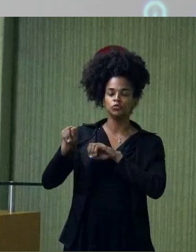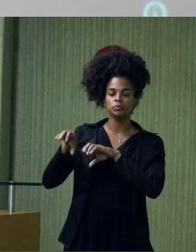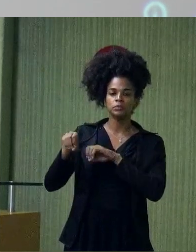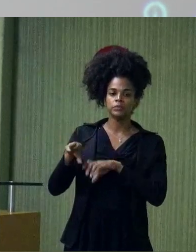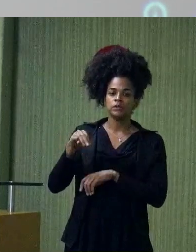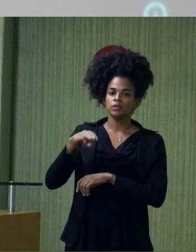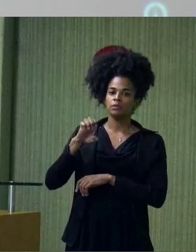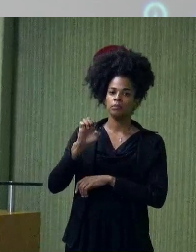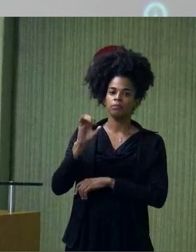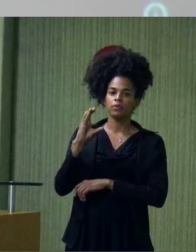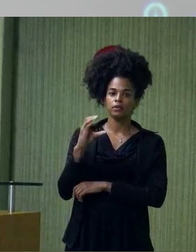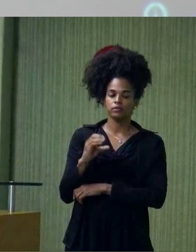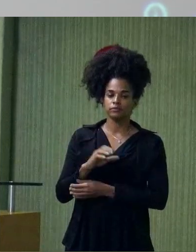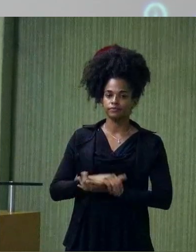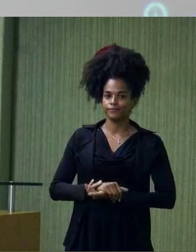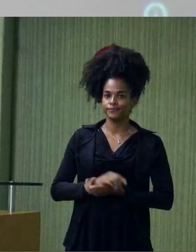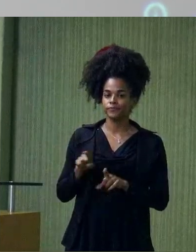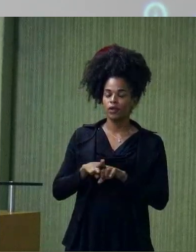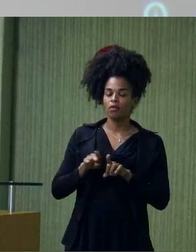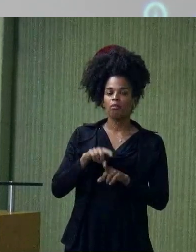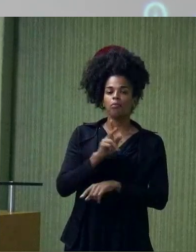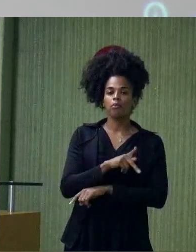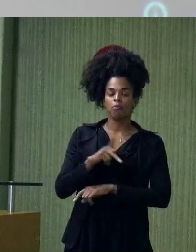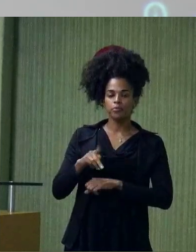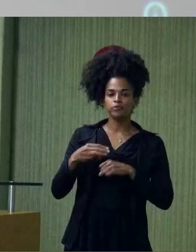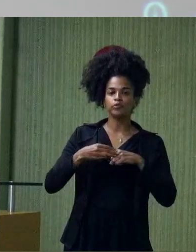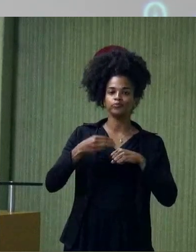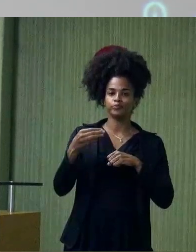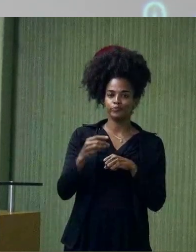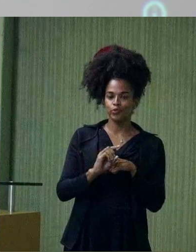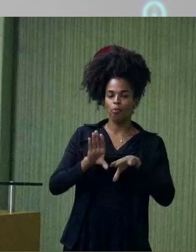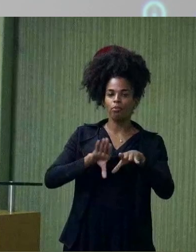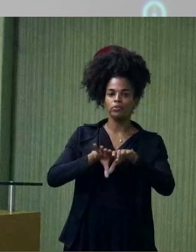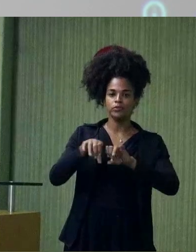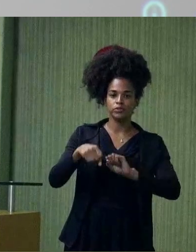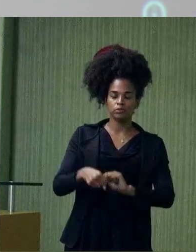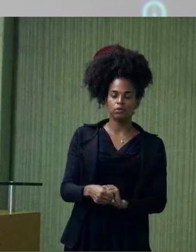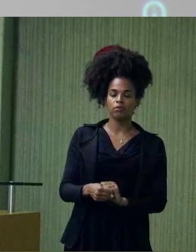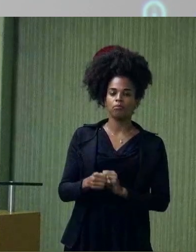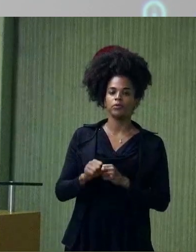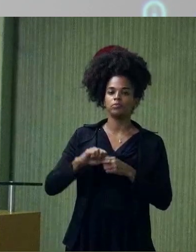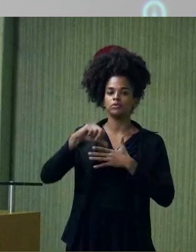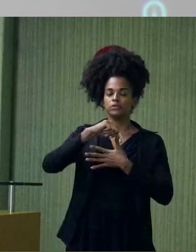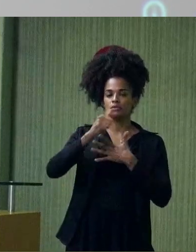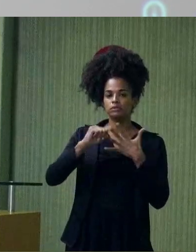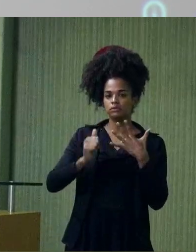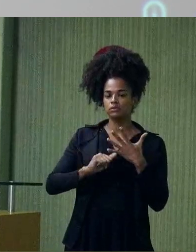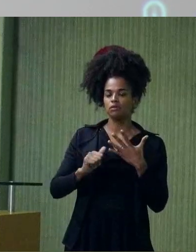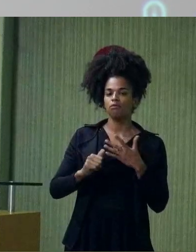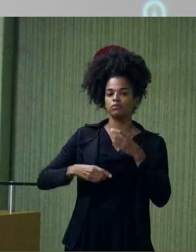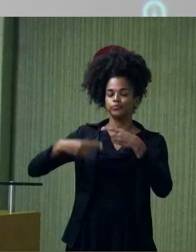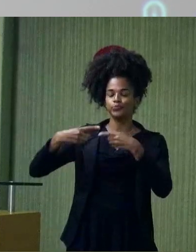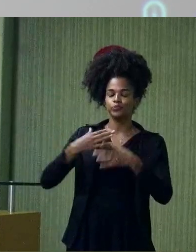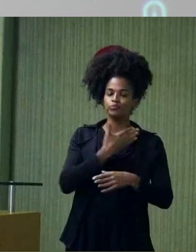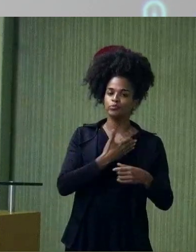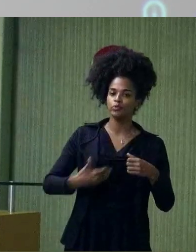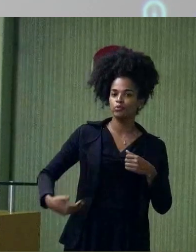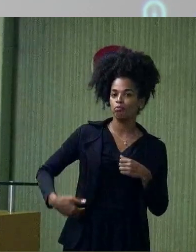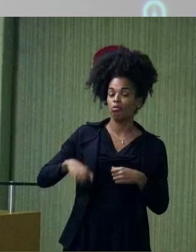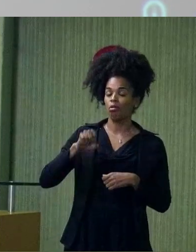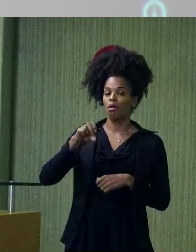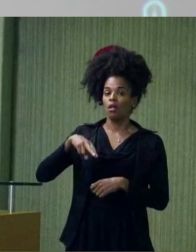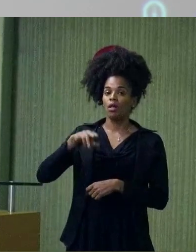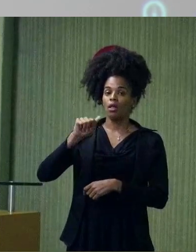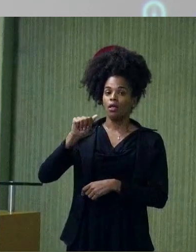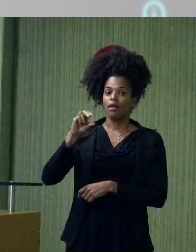e MEC professor do programa de mestrado profissional em avaliação de políticas públicas do enap eu acho que a transmissão dele vai